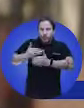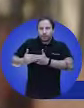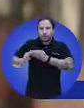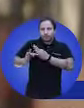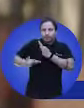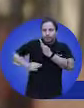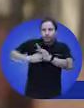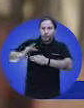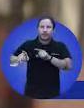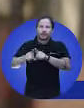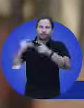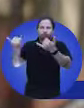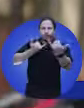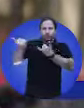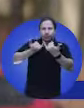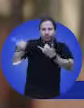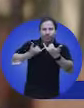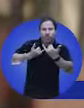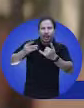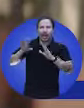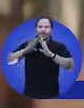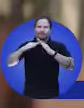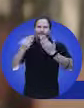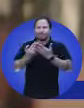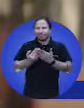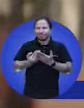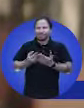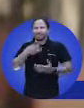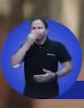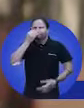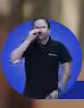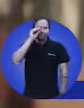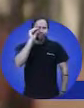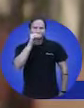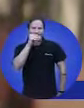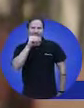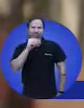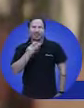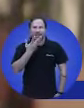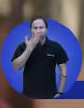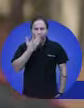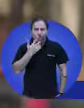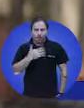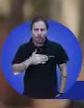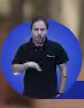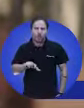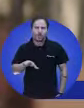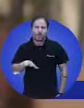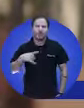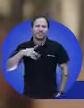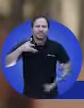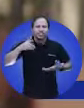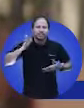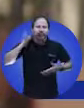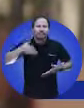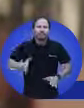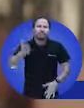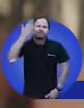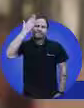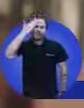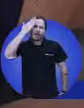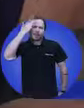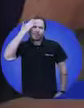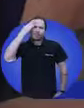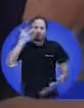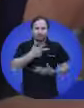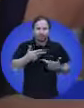da tecnologia da informação, as escolas se tornaram pouco atraentes para as crianças que nascem